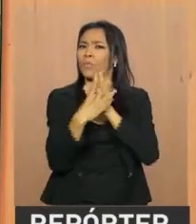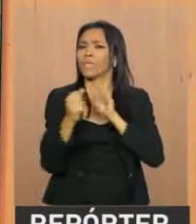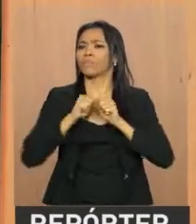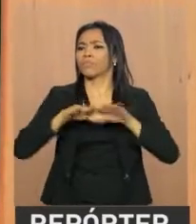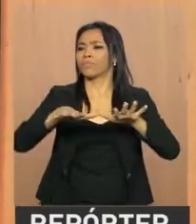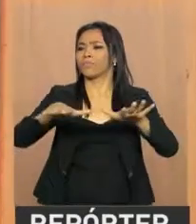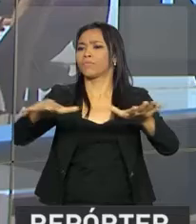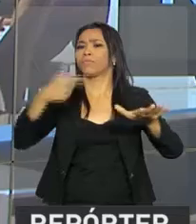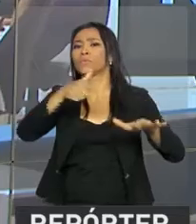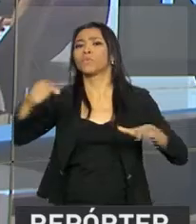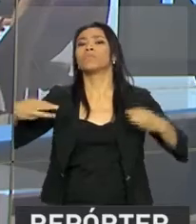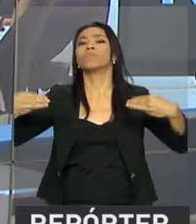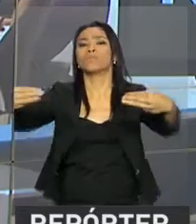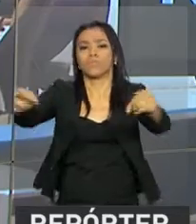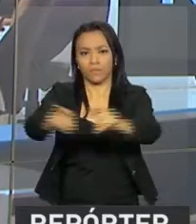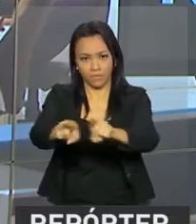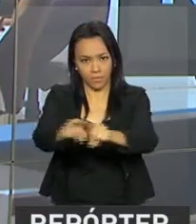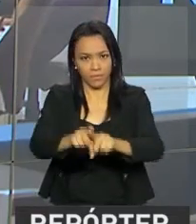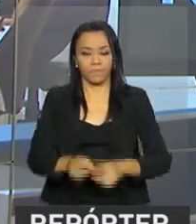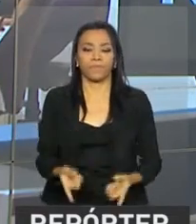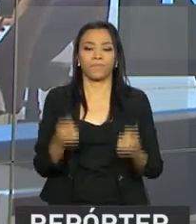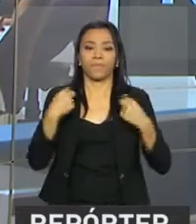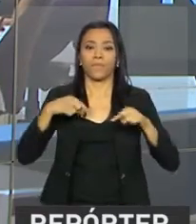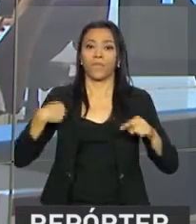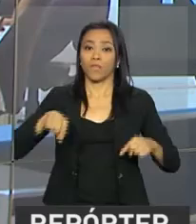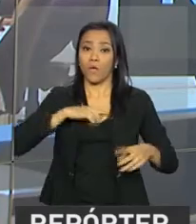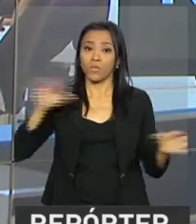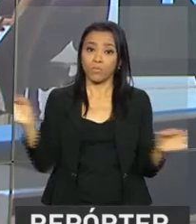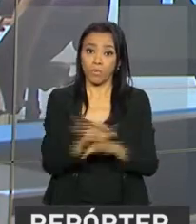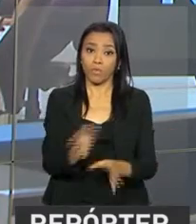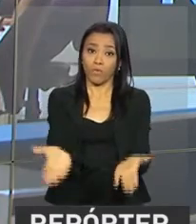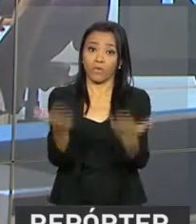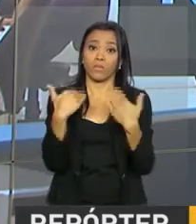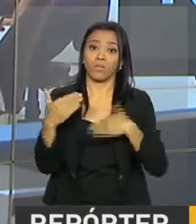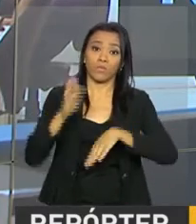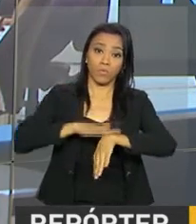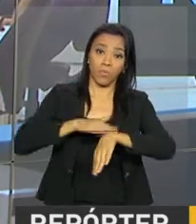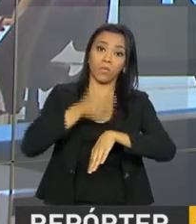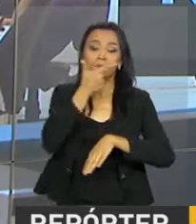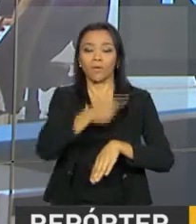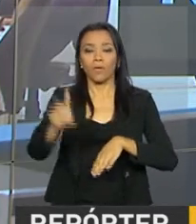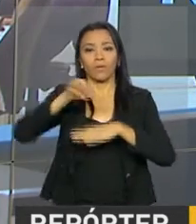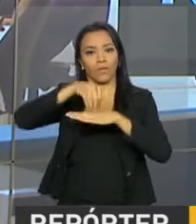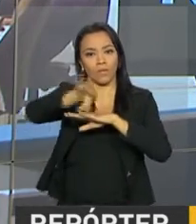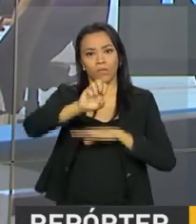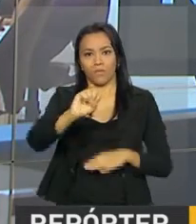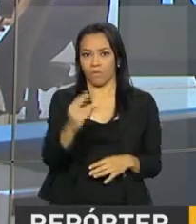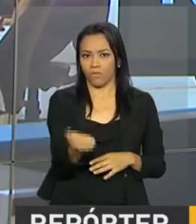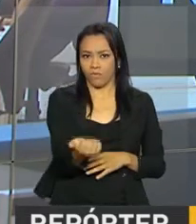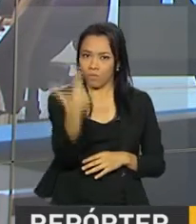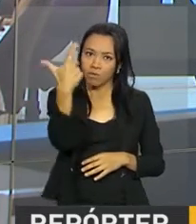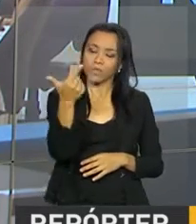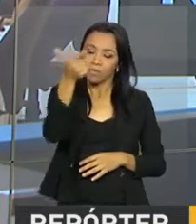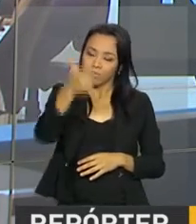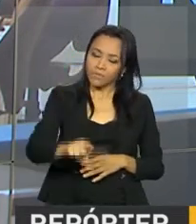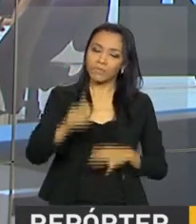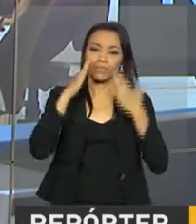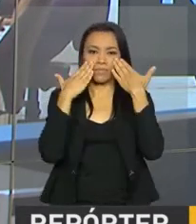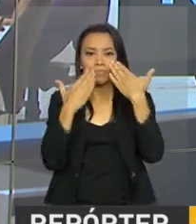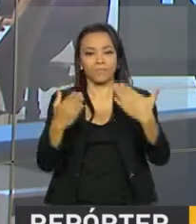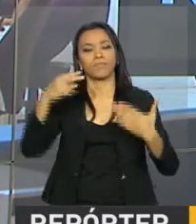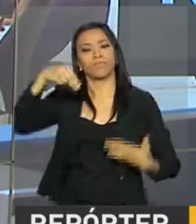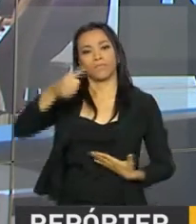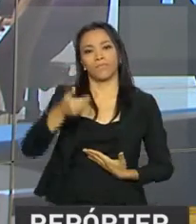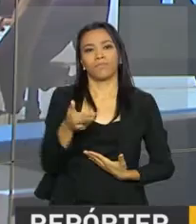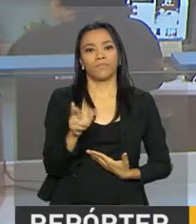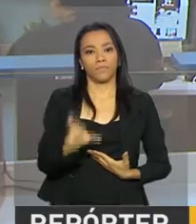órgãos e nós ficamos por aqui voltamos a qualquer momento com outras informações ou ao meio-dia na próxima edição do repórter